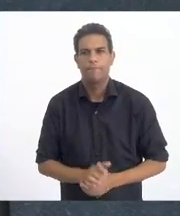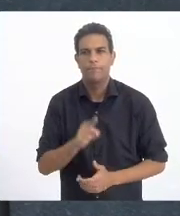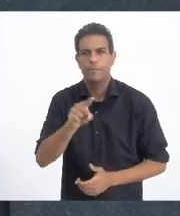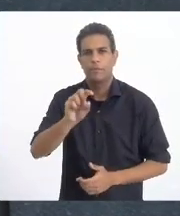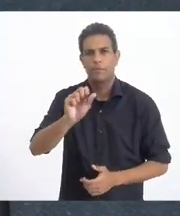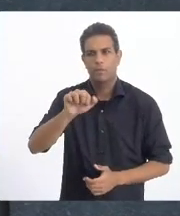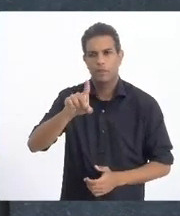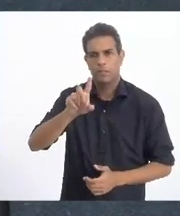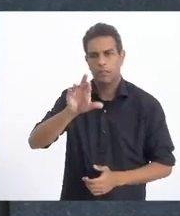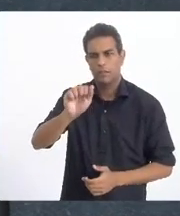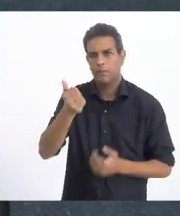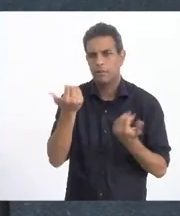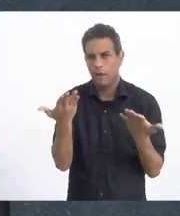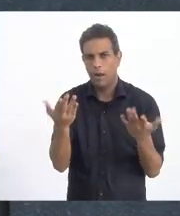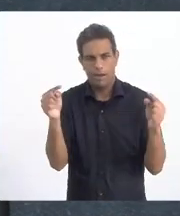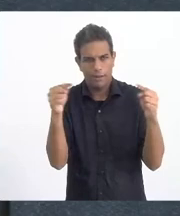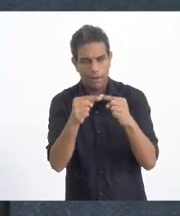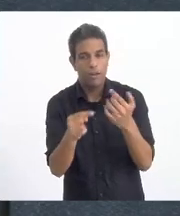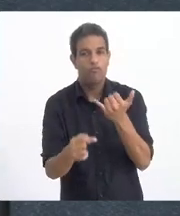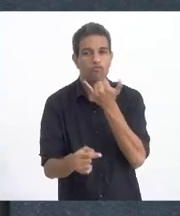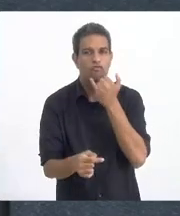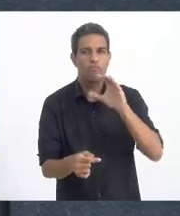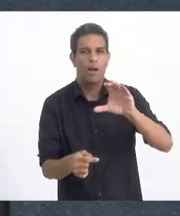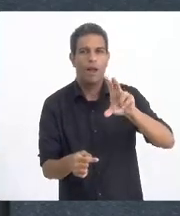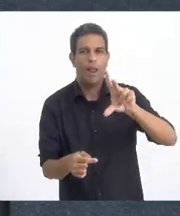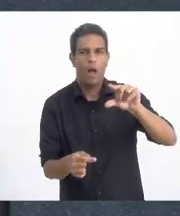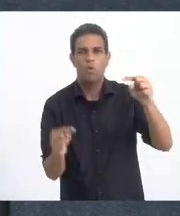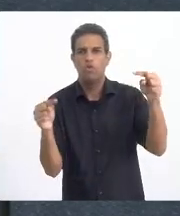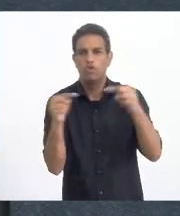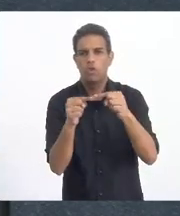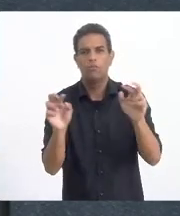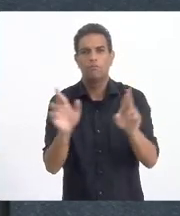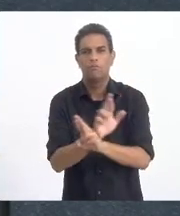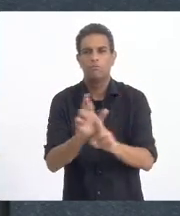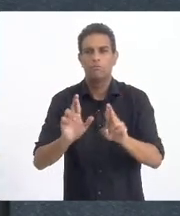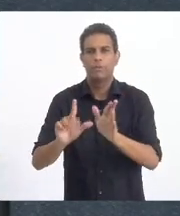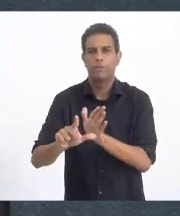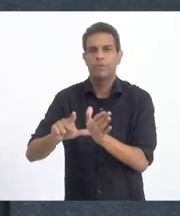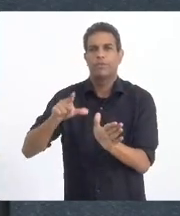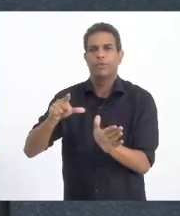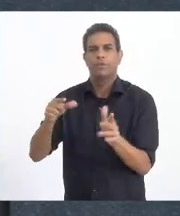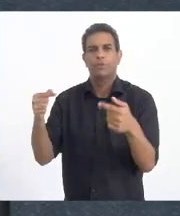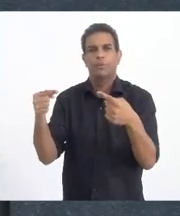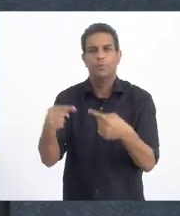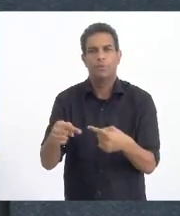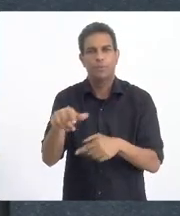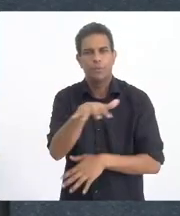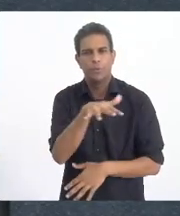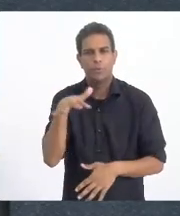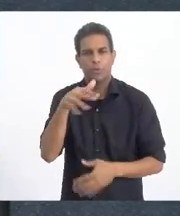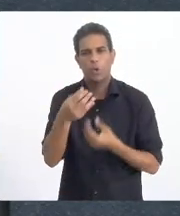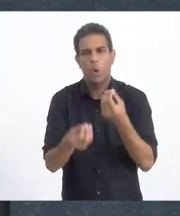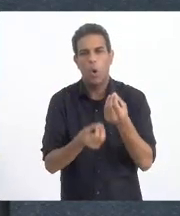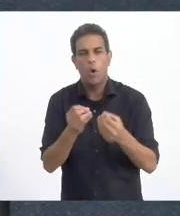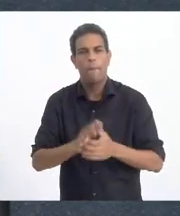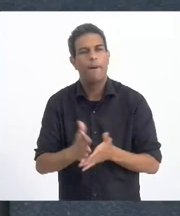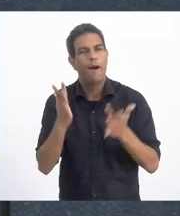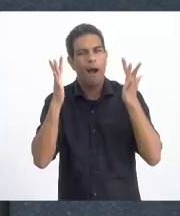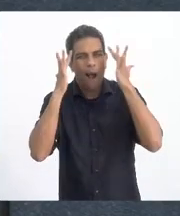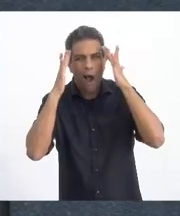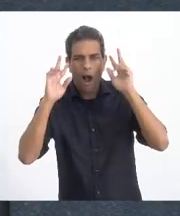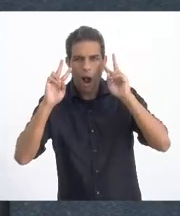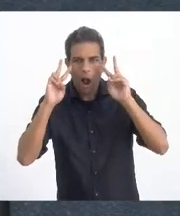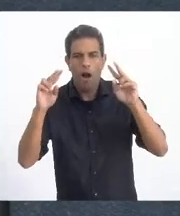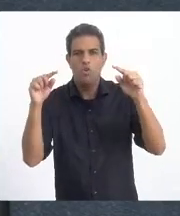Sandra, Cláudia, em relação à retroação dos efeitos de forma irrestrita. Eu acho que